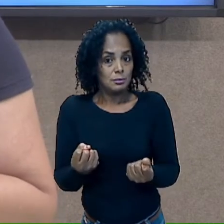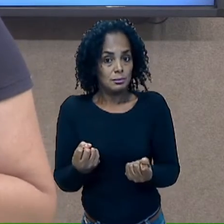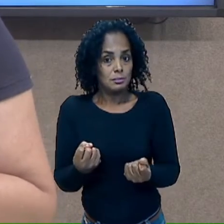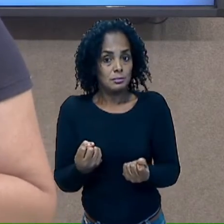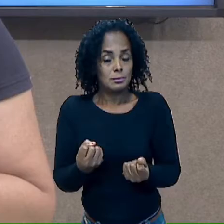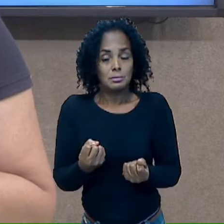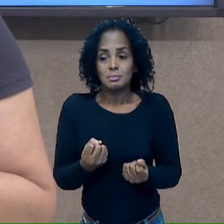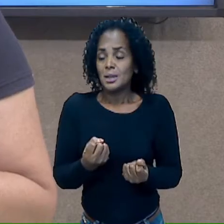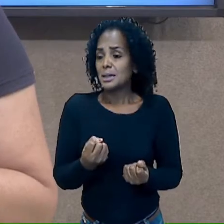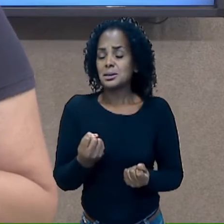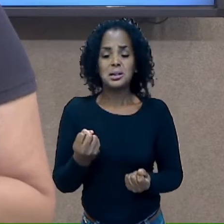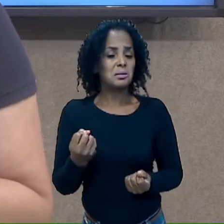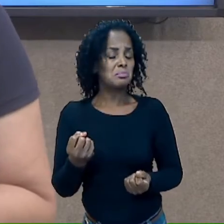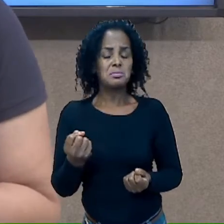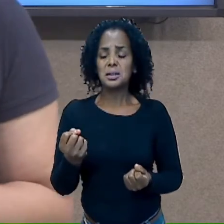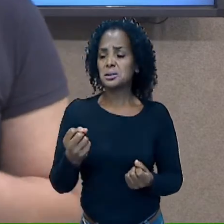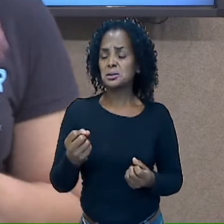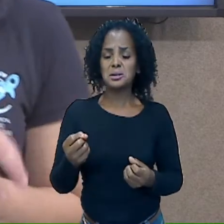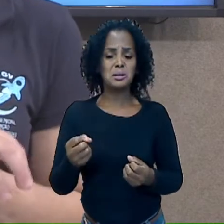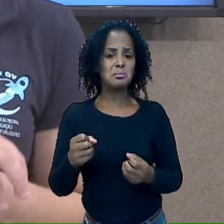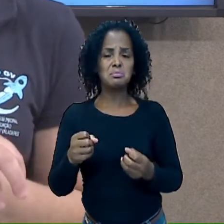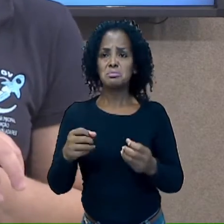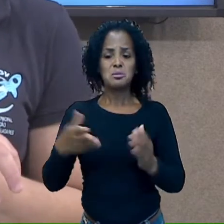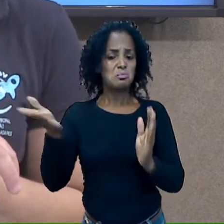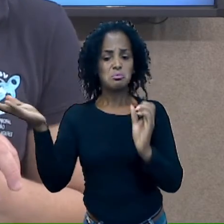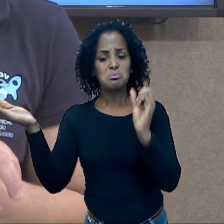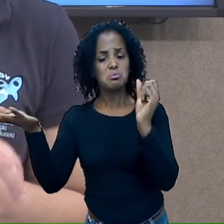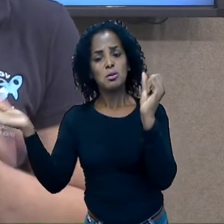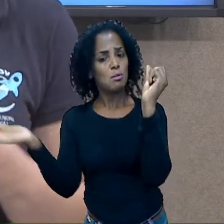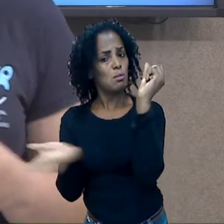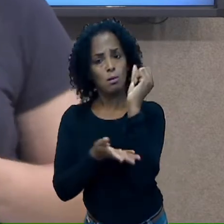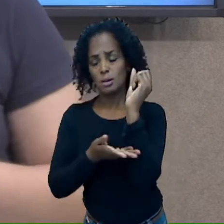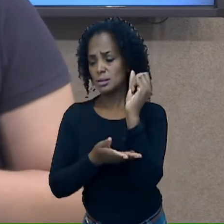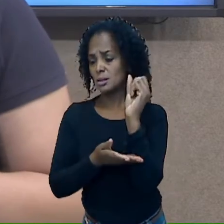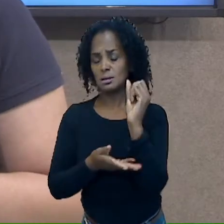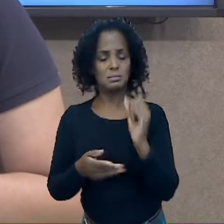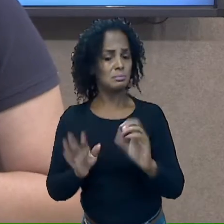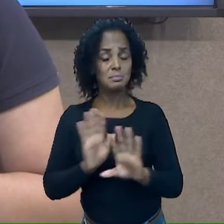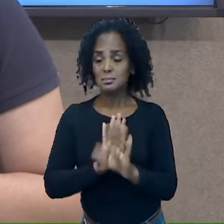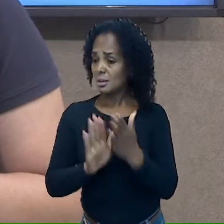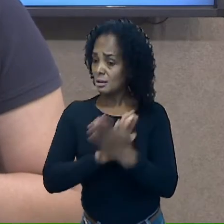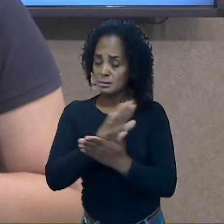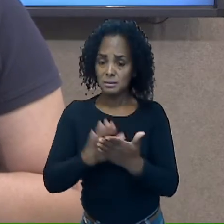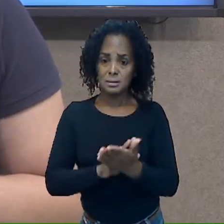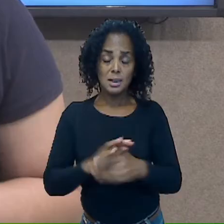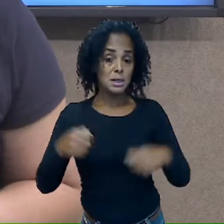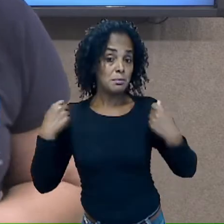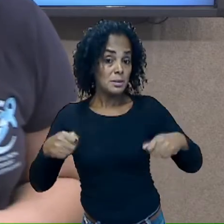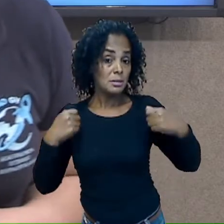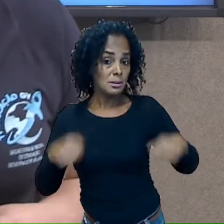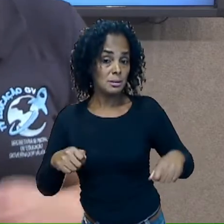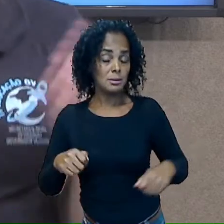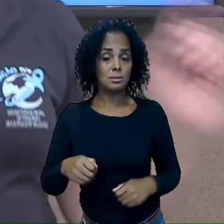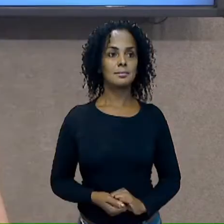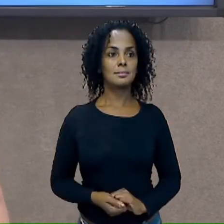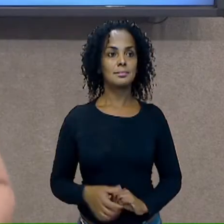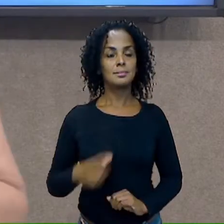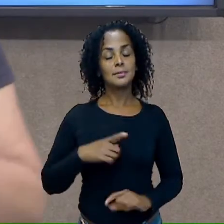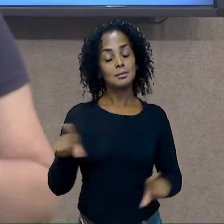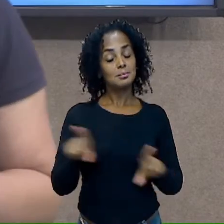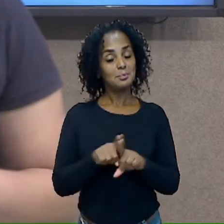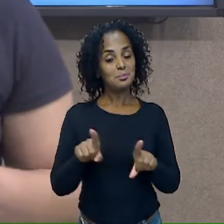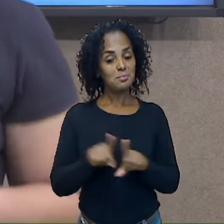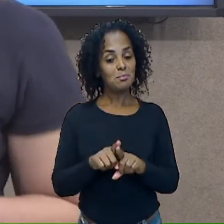o meio em que eles vivem, porque eles precisam dela para continuar vivendo ali. Deu para entender?